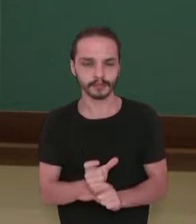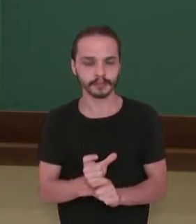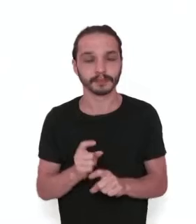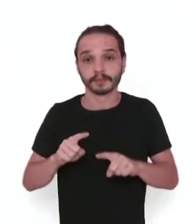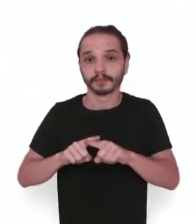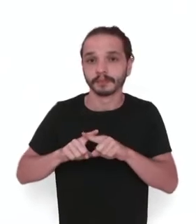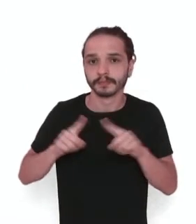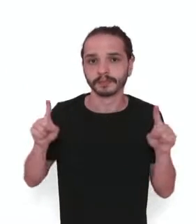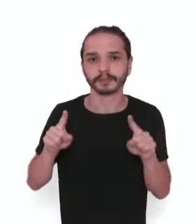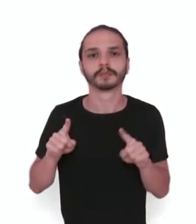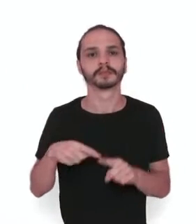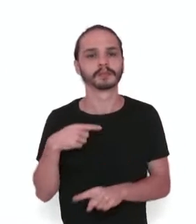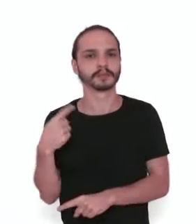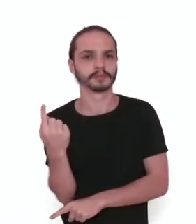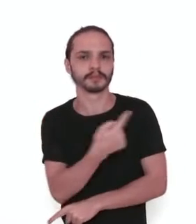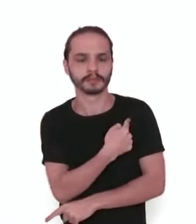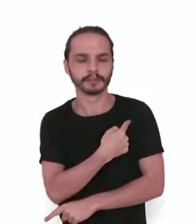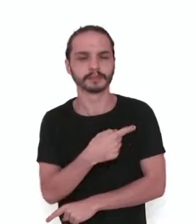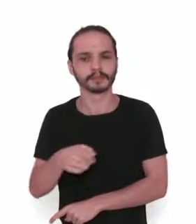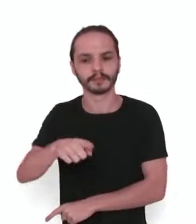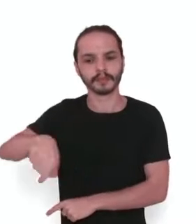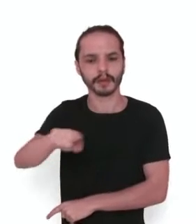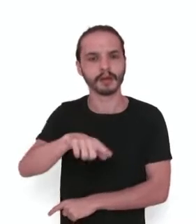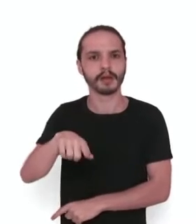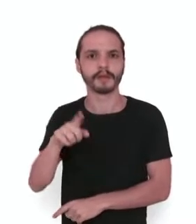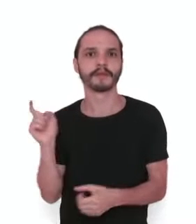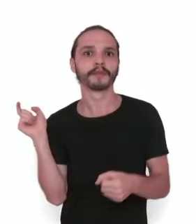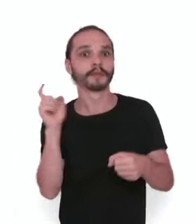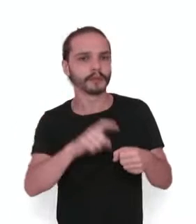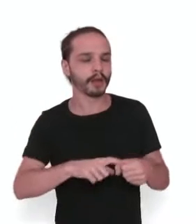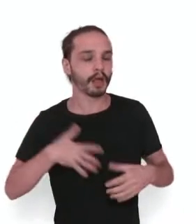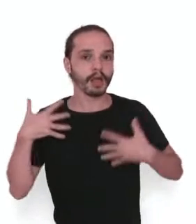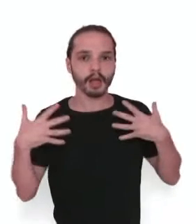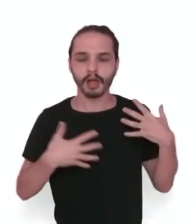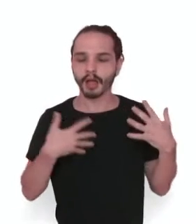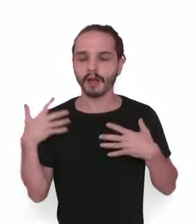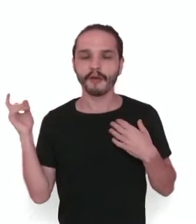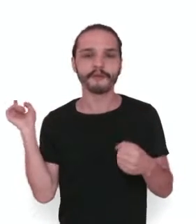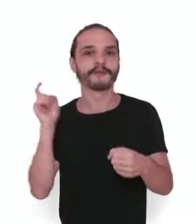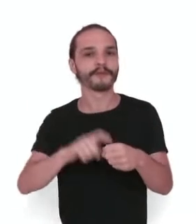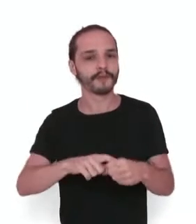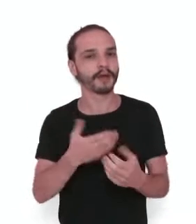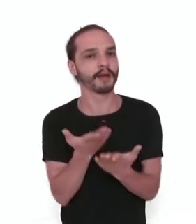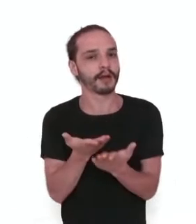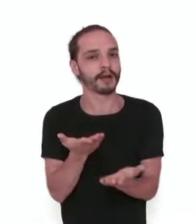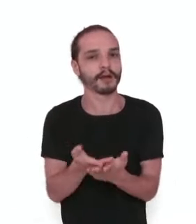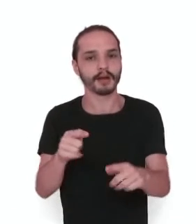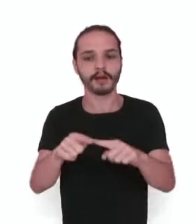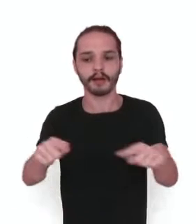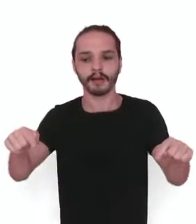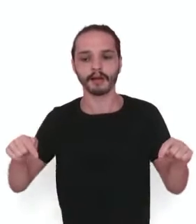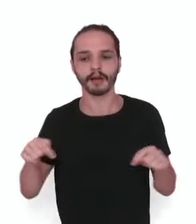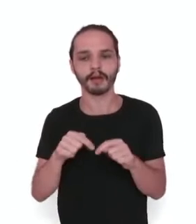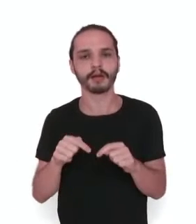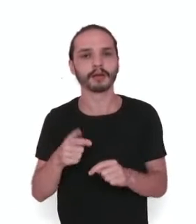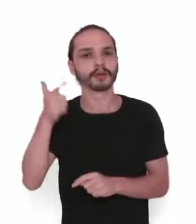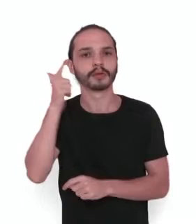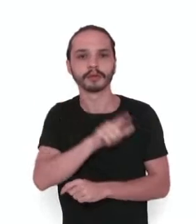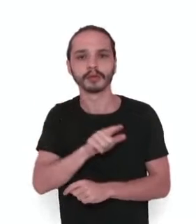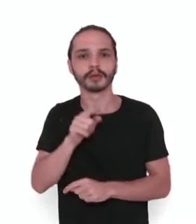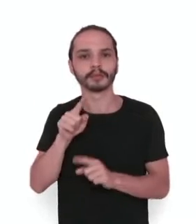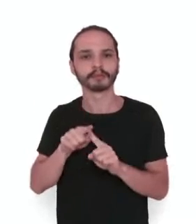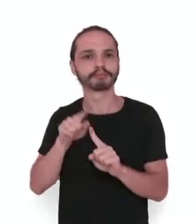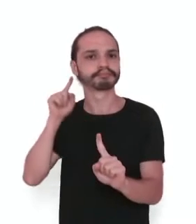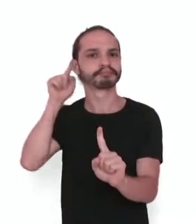Entretanto, voltaram cheios de ânimo aos bancos das salas de aula e estão cada vez mais próximos de realizar o sonho de ler e